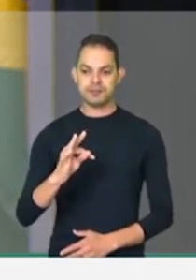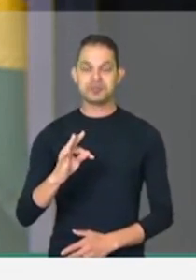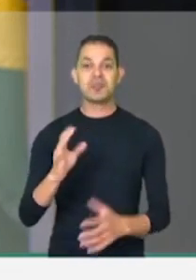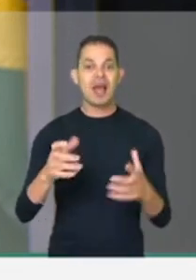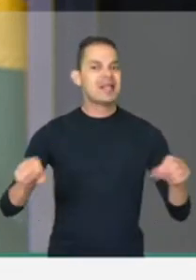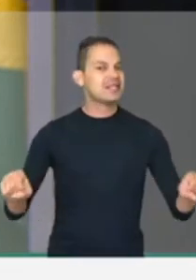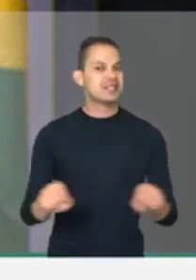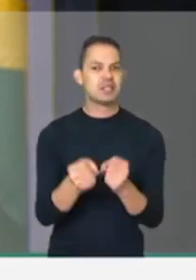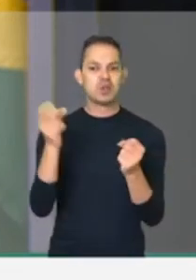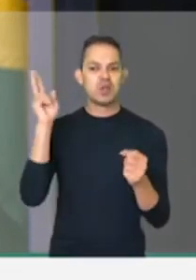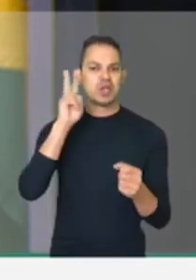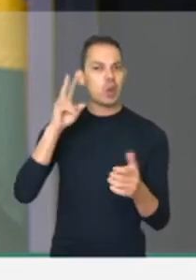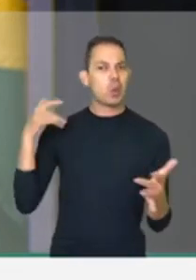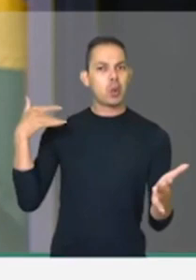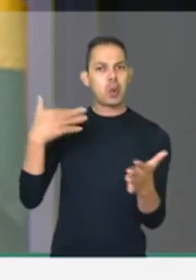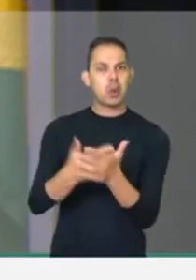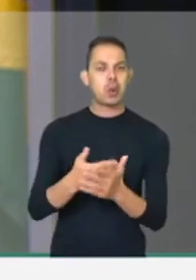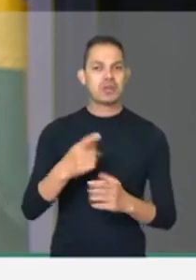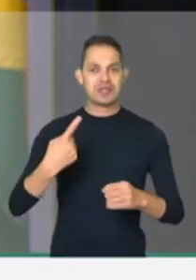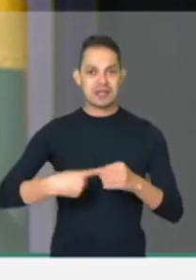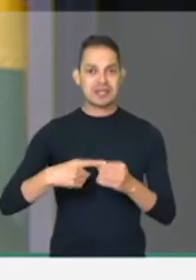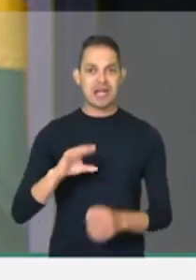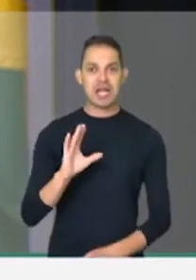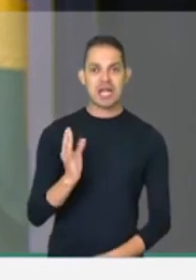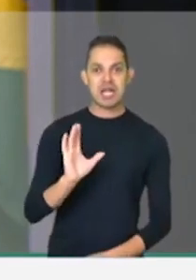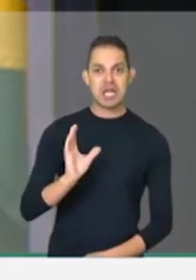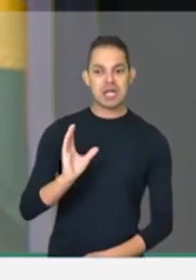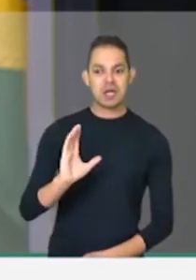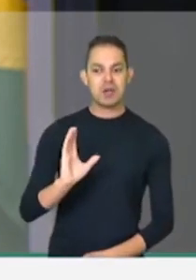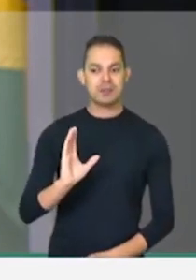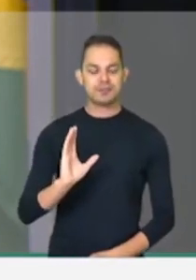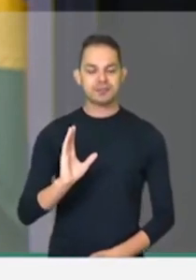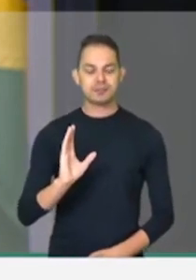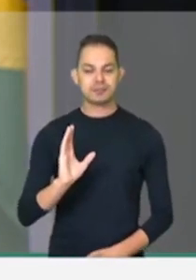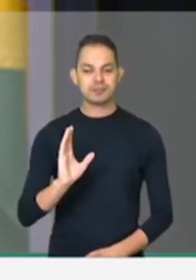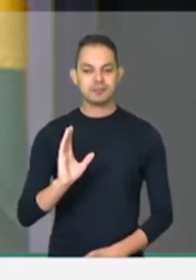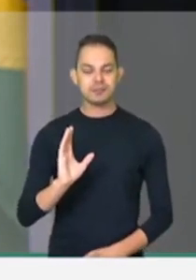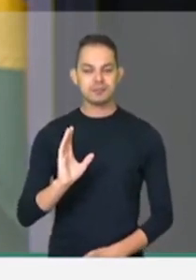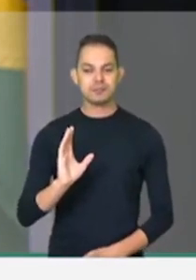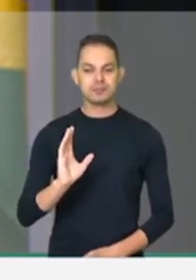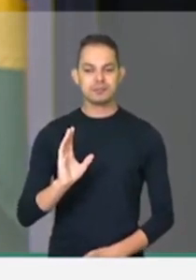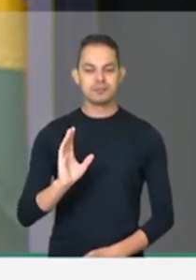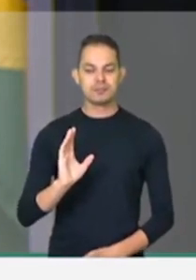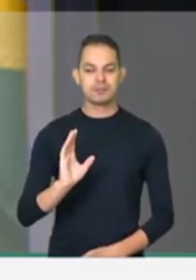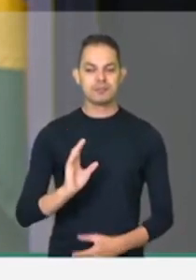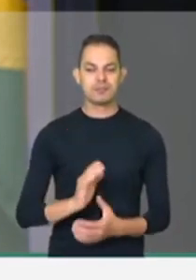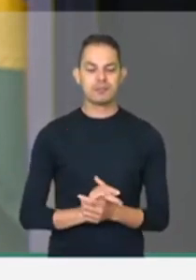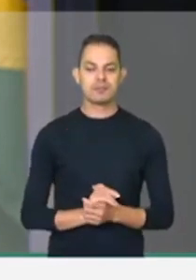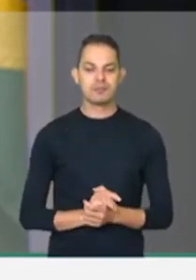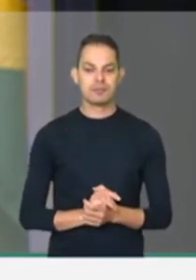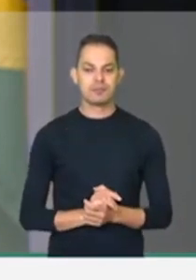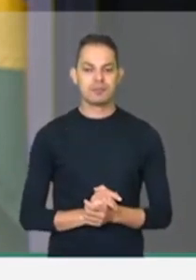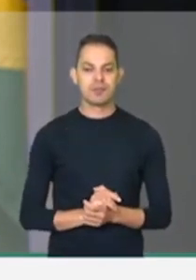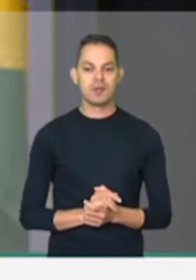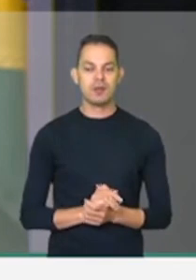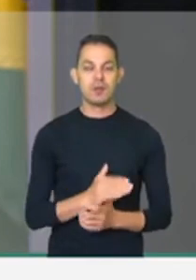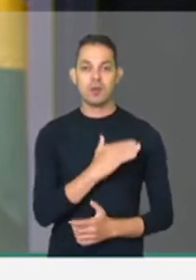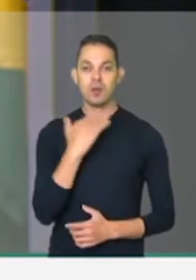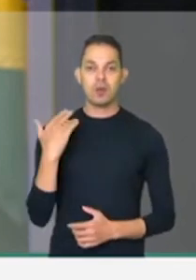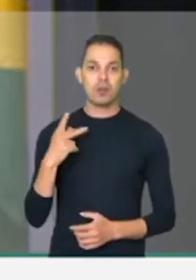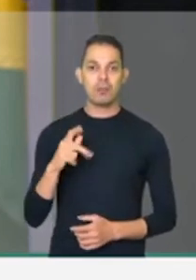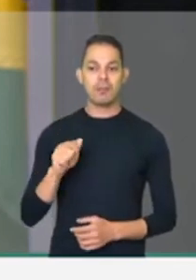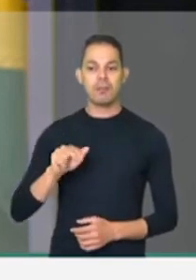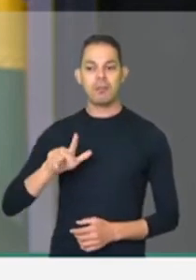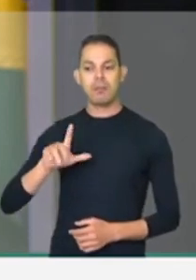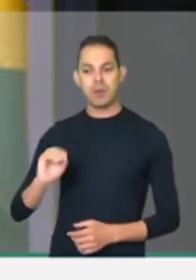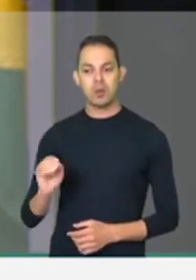a história da cidade de Niterói É isso mesmo ele por conta da morte da tua Paulo